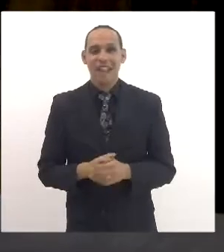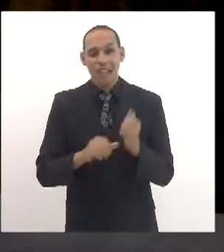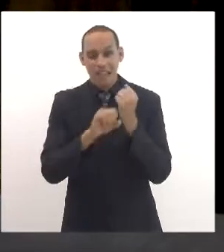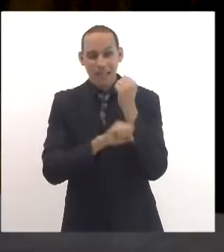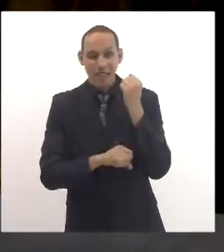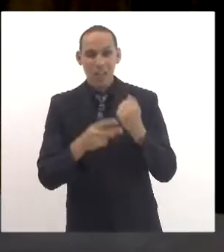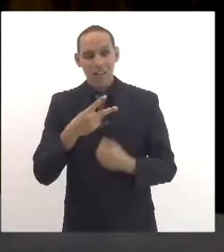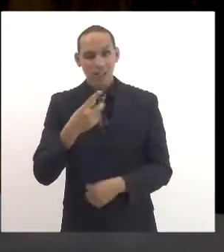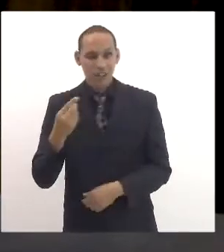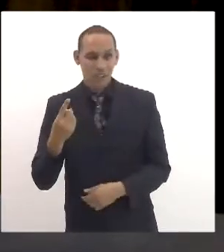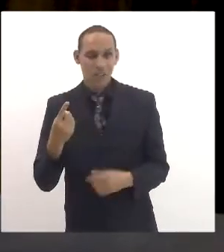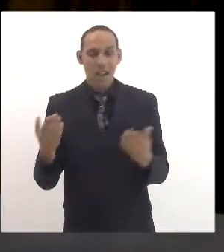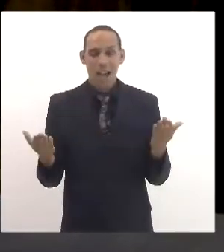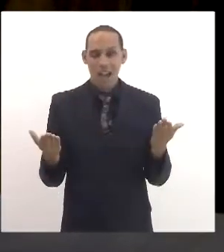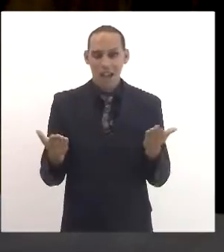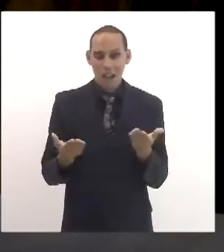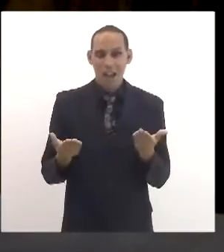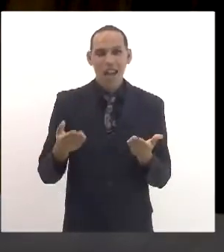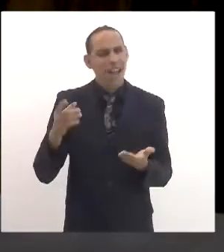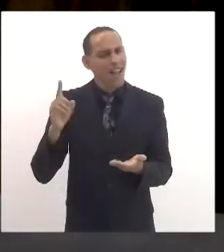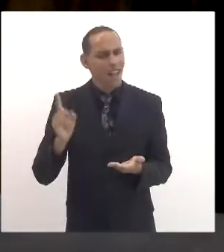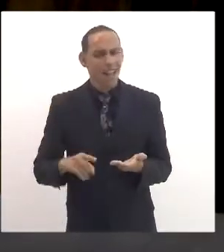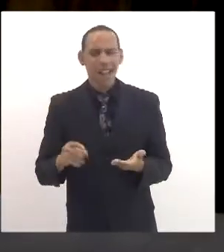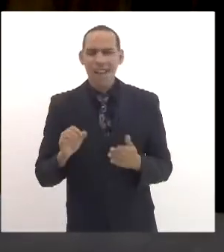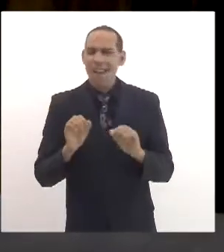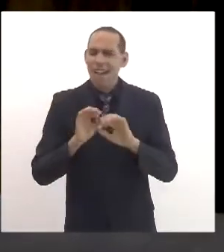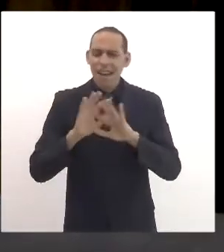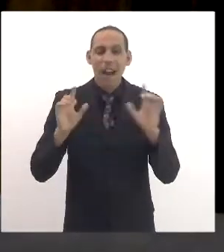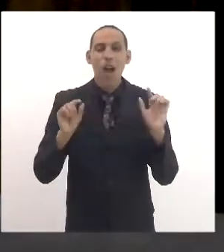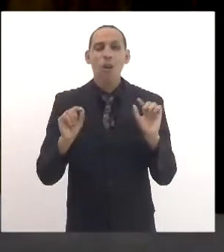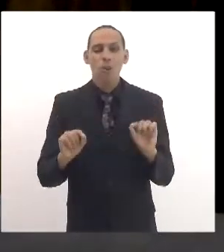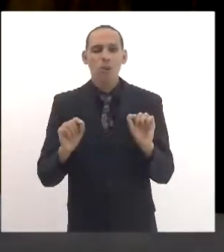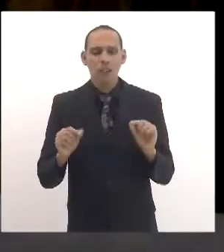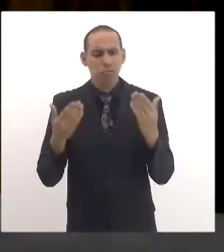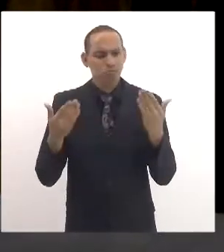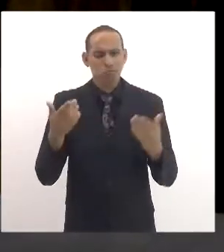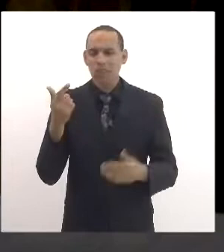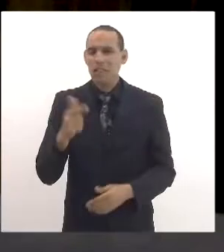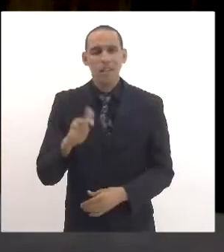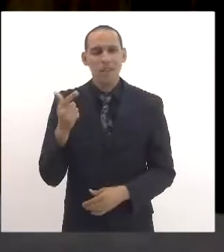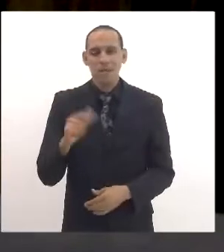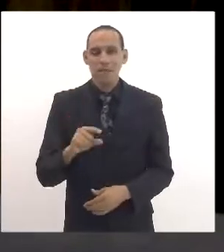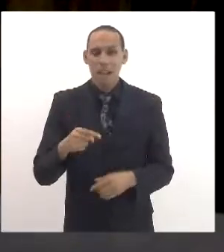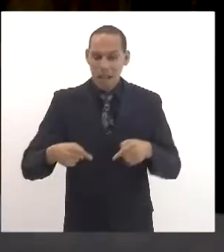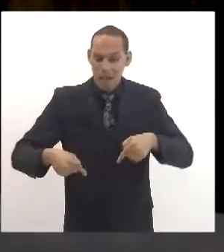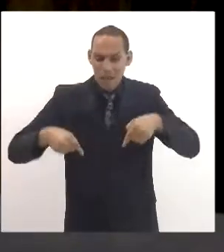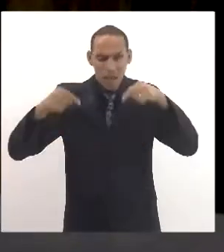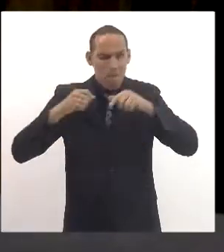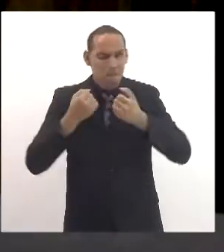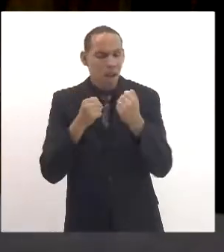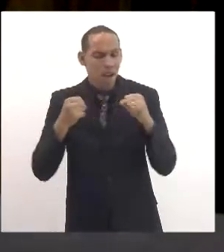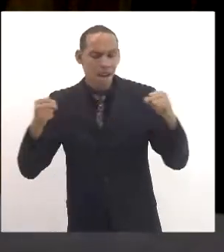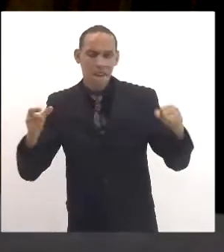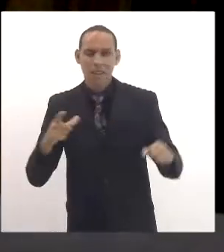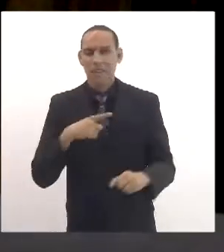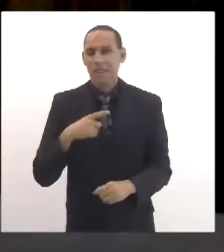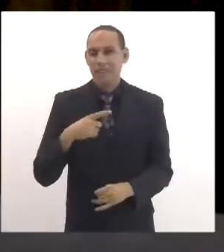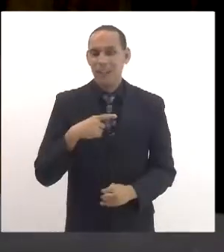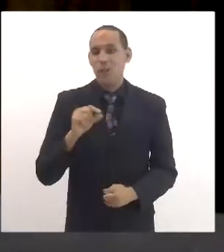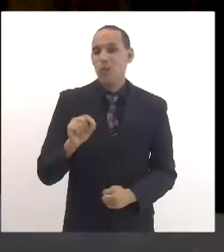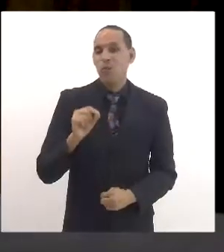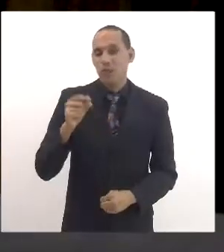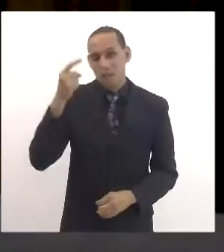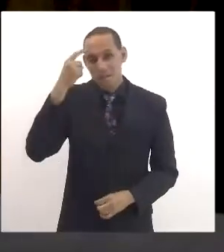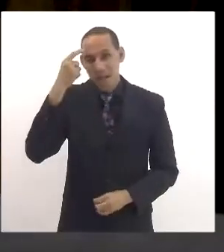século XXI, é, sem dúvida nenhuma, um século que nos traz enormes desafios. O